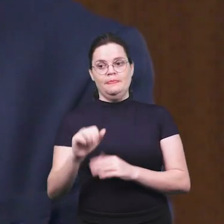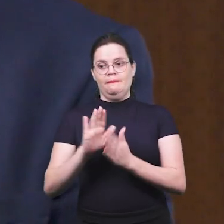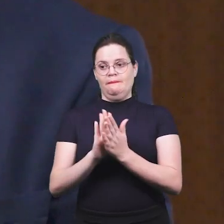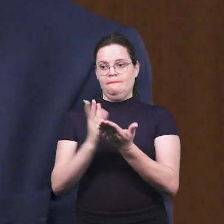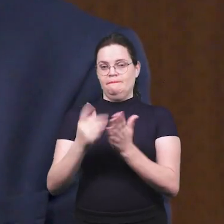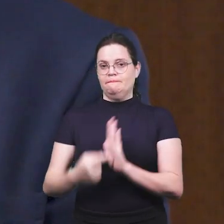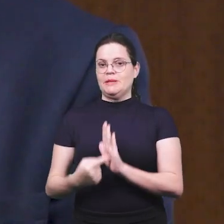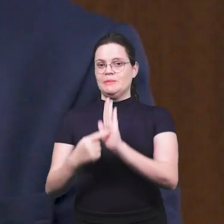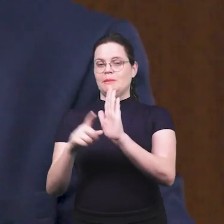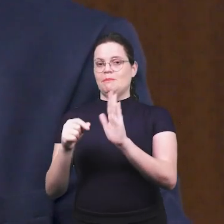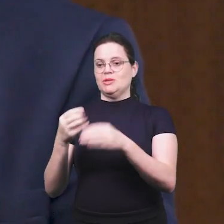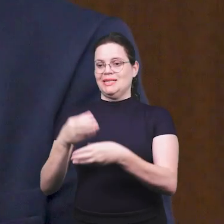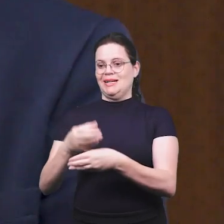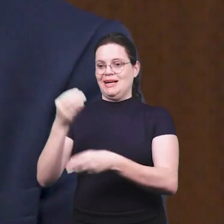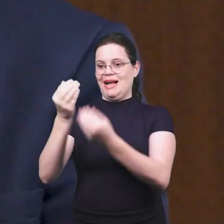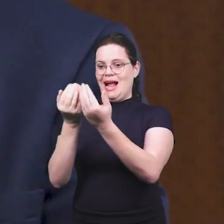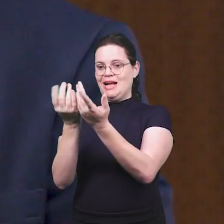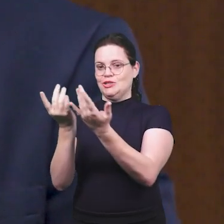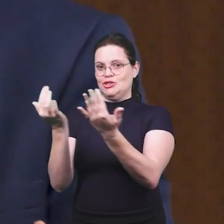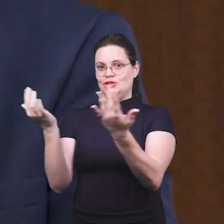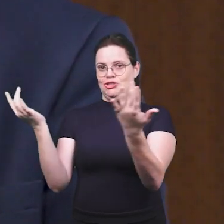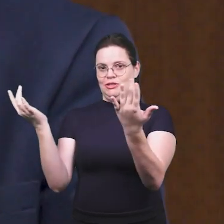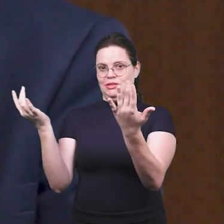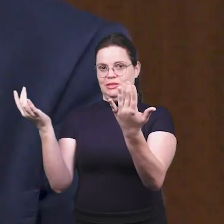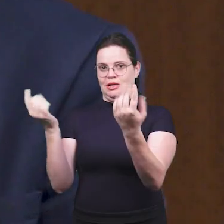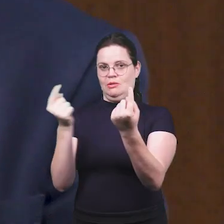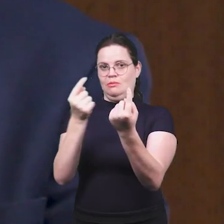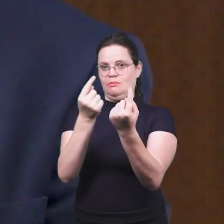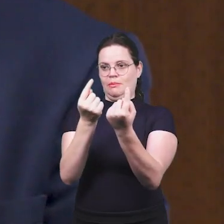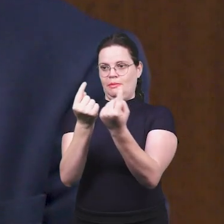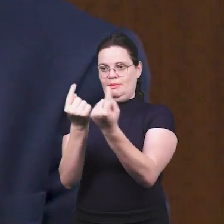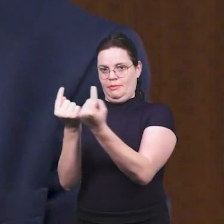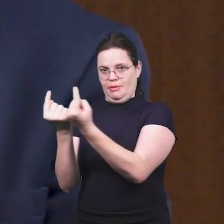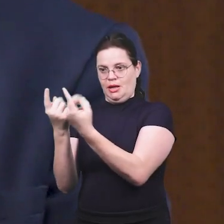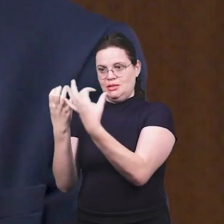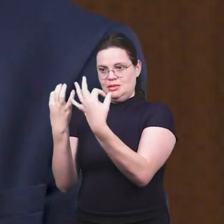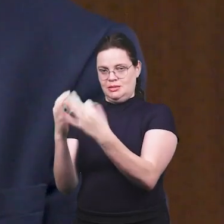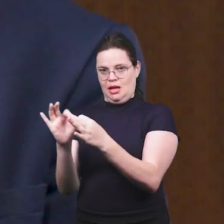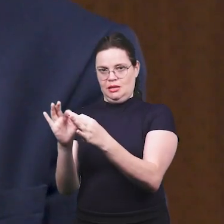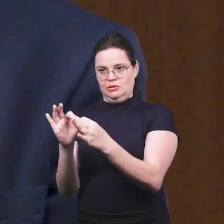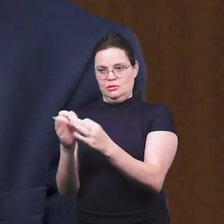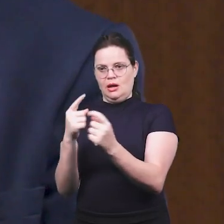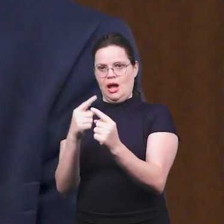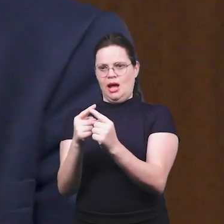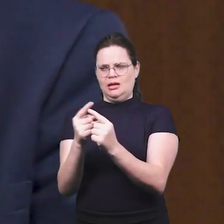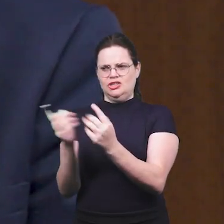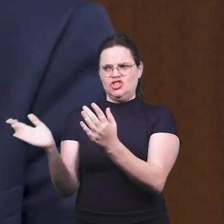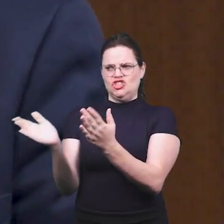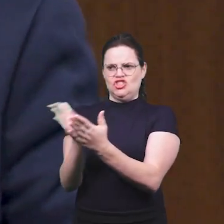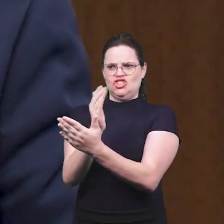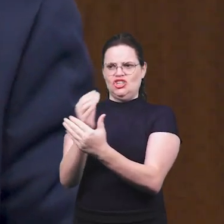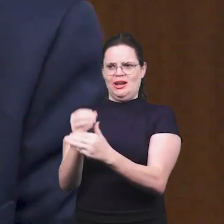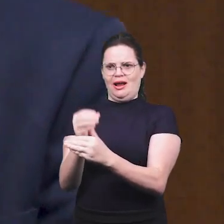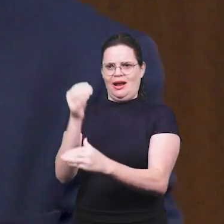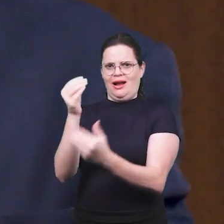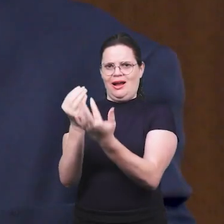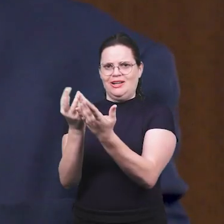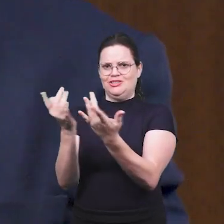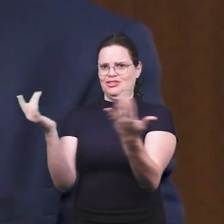óleo. Aí passou a ter um dogma lá do uso de velas. A vela, ela tem um tempo, né?